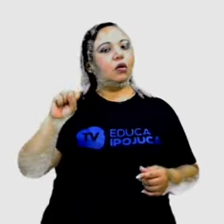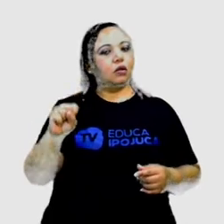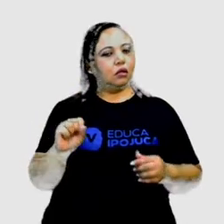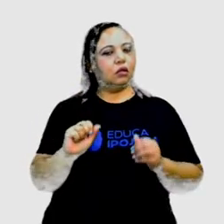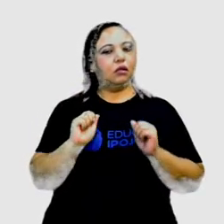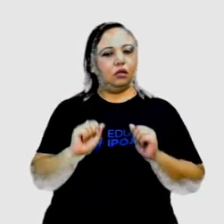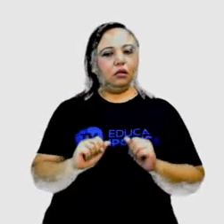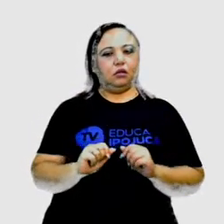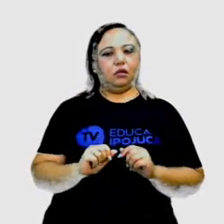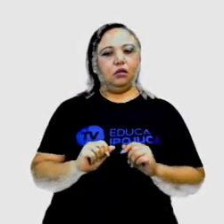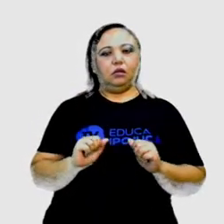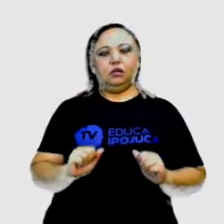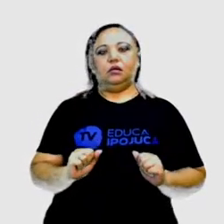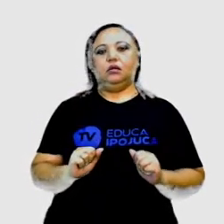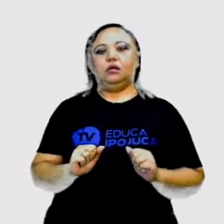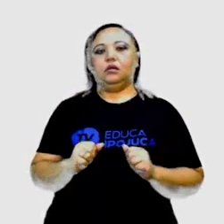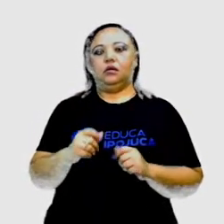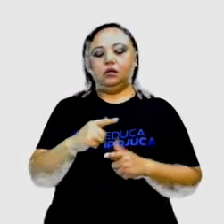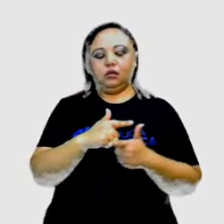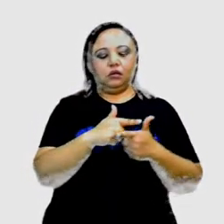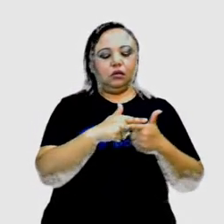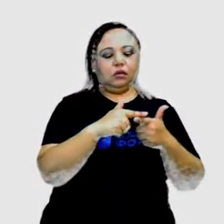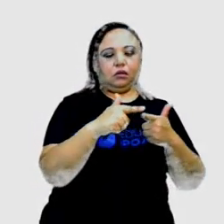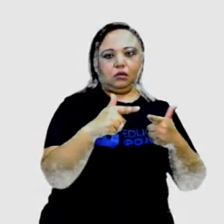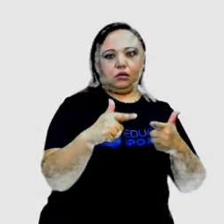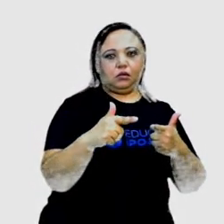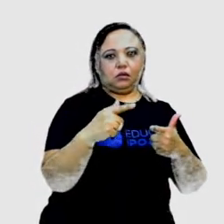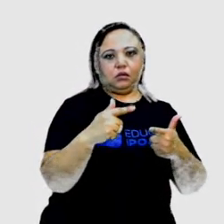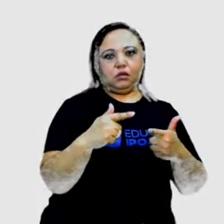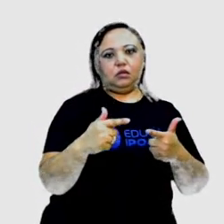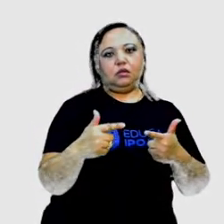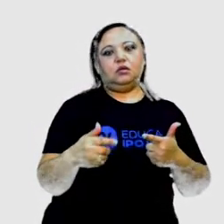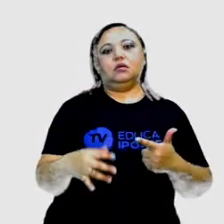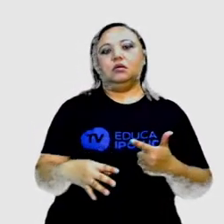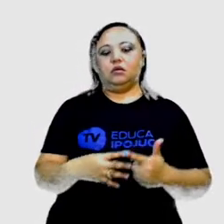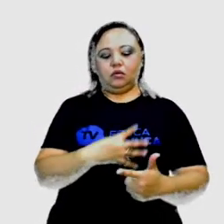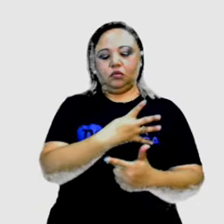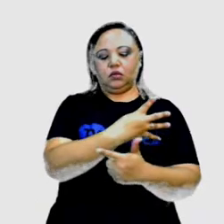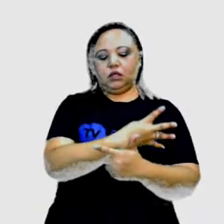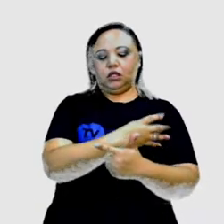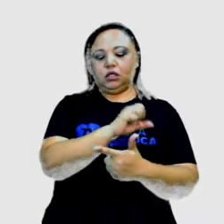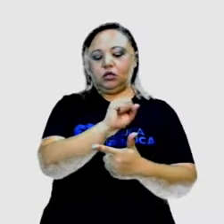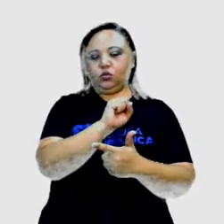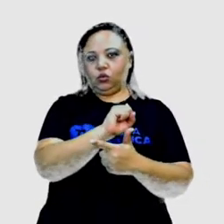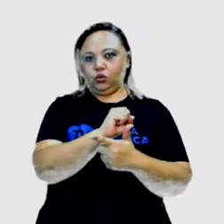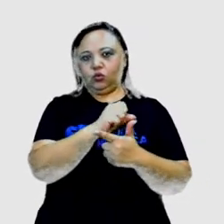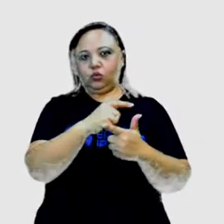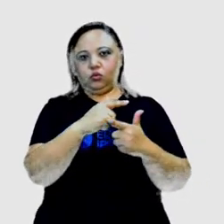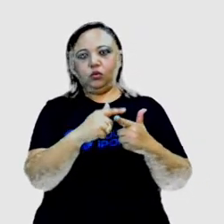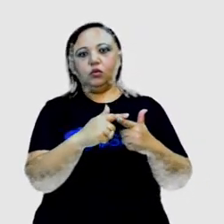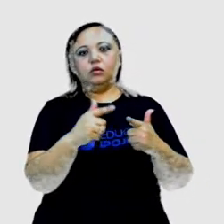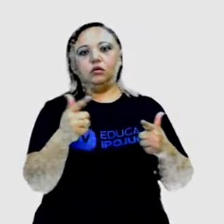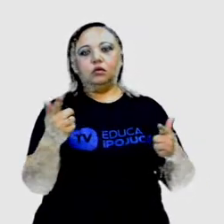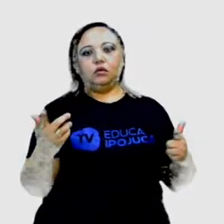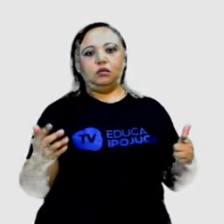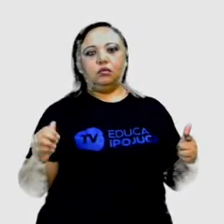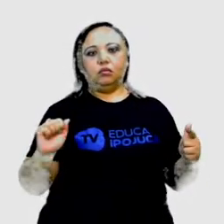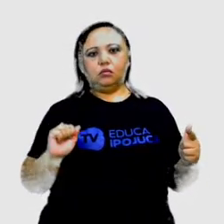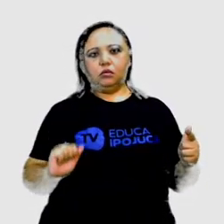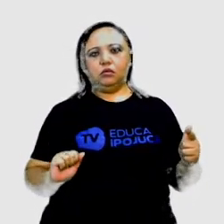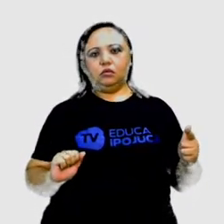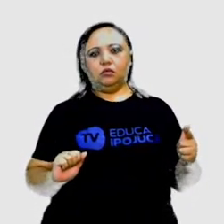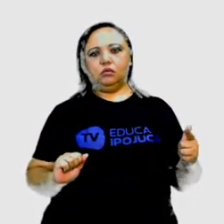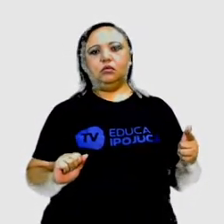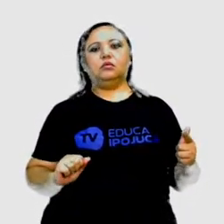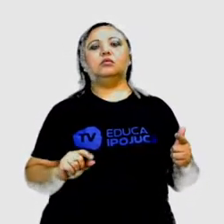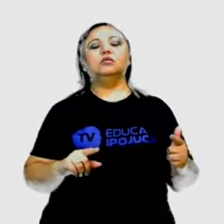Será que dá para dividir sem ser para uma única criança ou sem ser para 48?